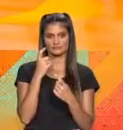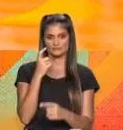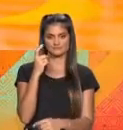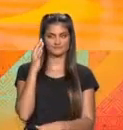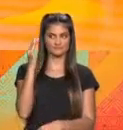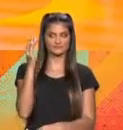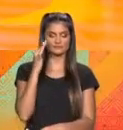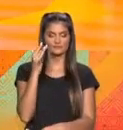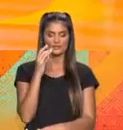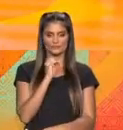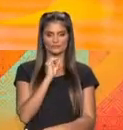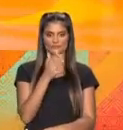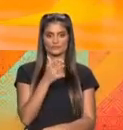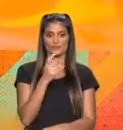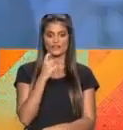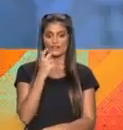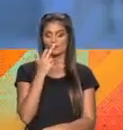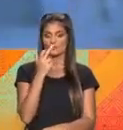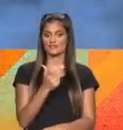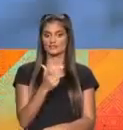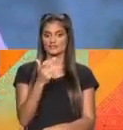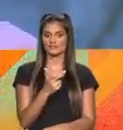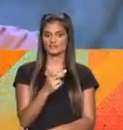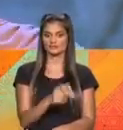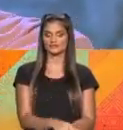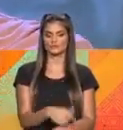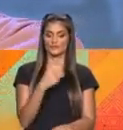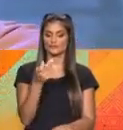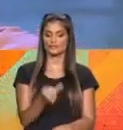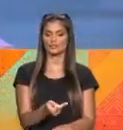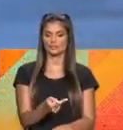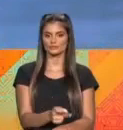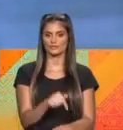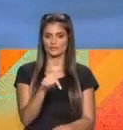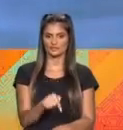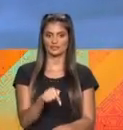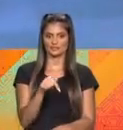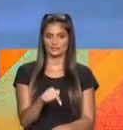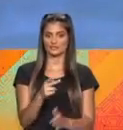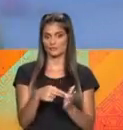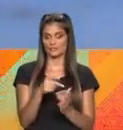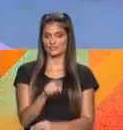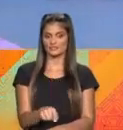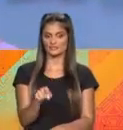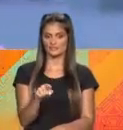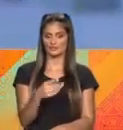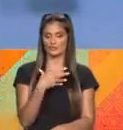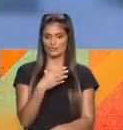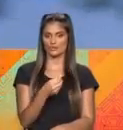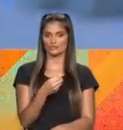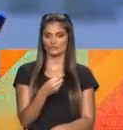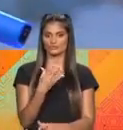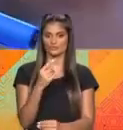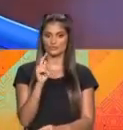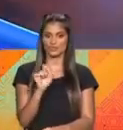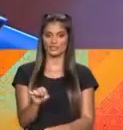é, mas não há quem o enfraqueça. Fico aqui à sua espera, gosto tanto